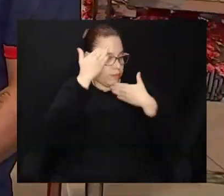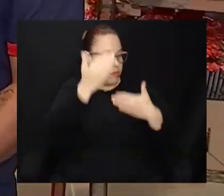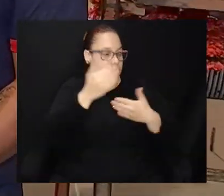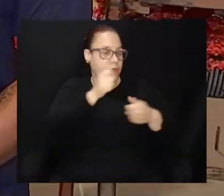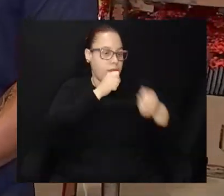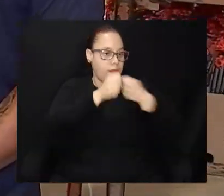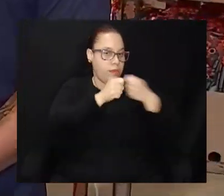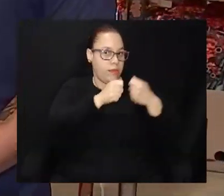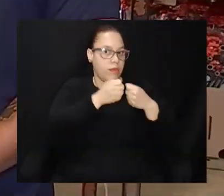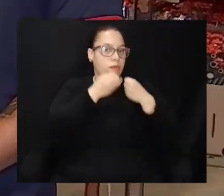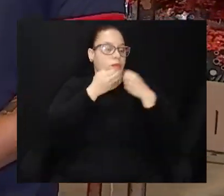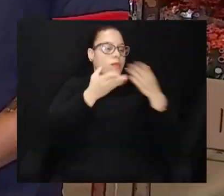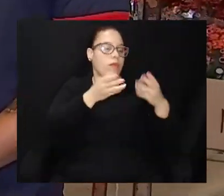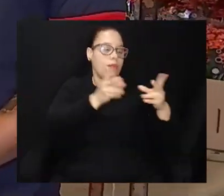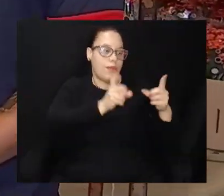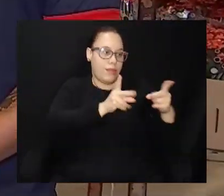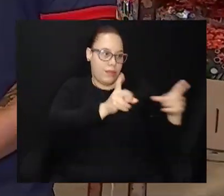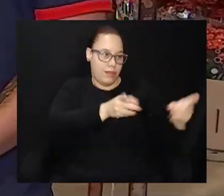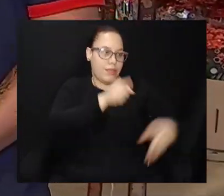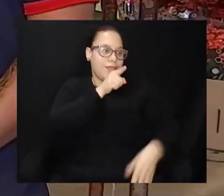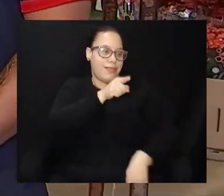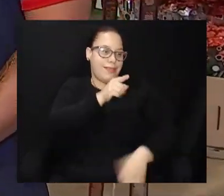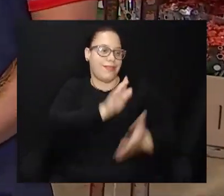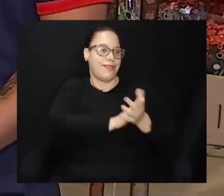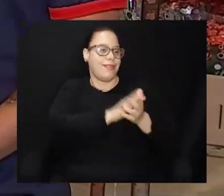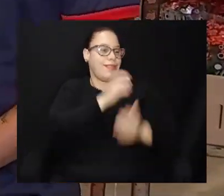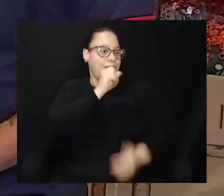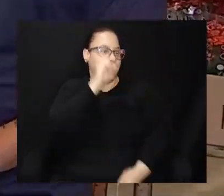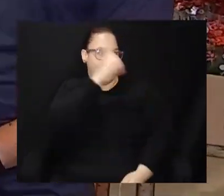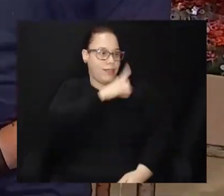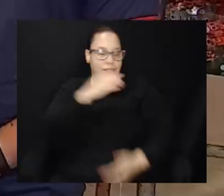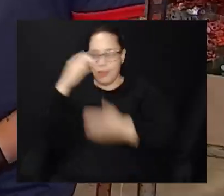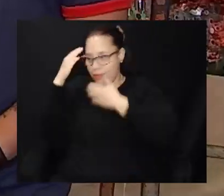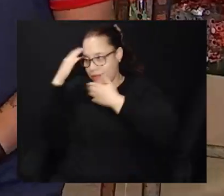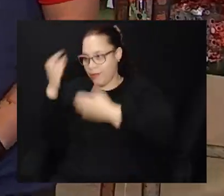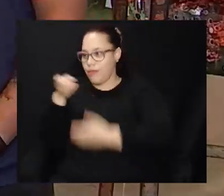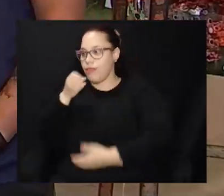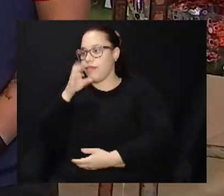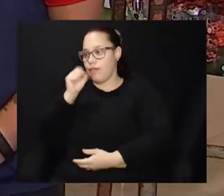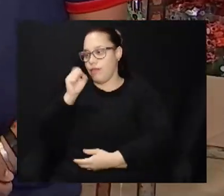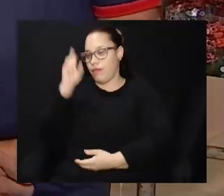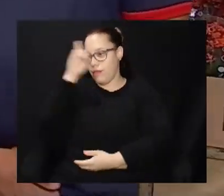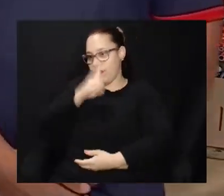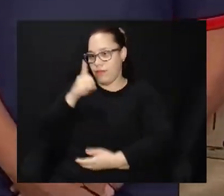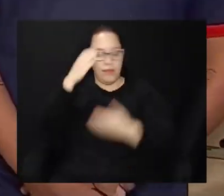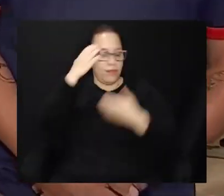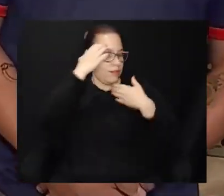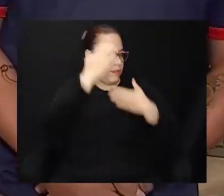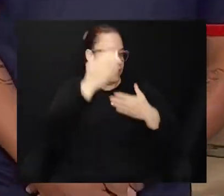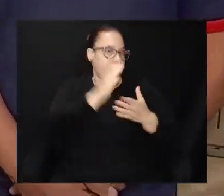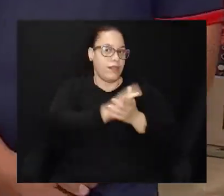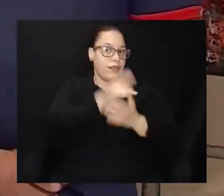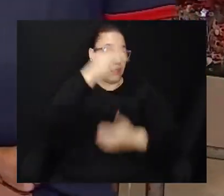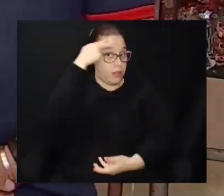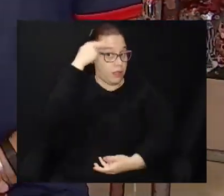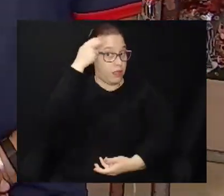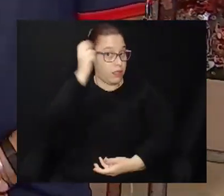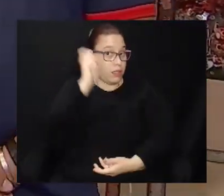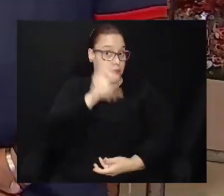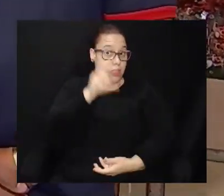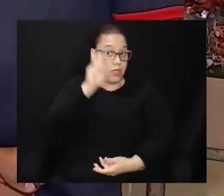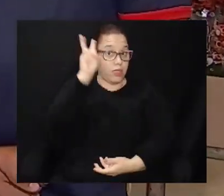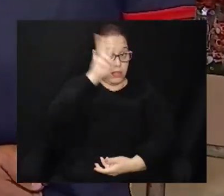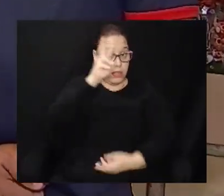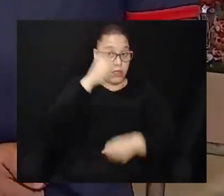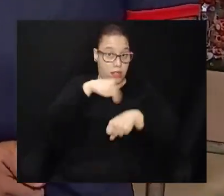para você até o final da semana. Obrigado, bom final de semana. Obrigado, viu? Gabriel, então, ó, só relembrando, né, o horário de funcionamento